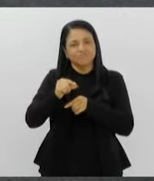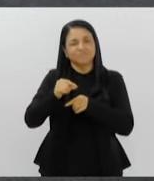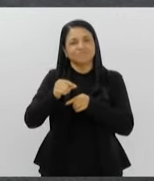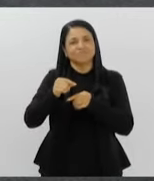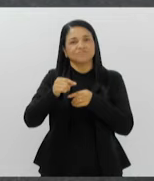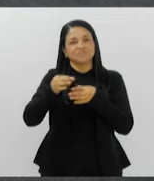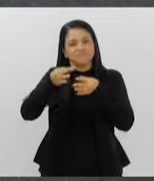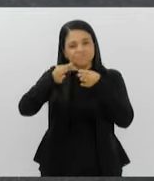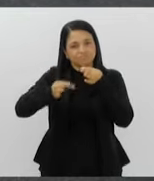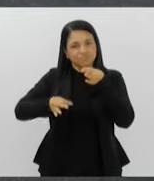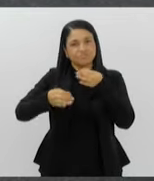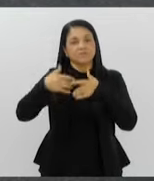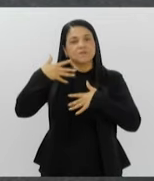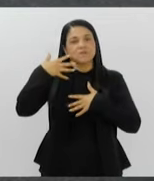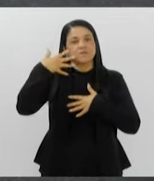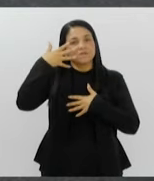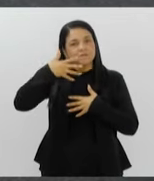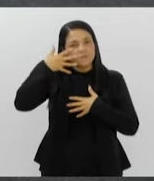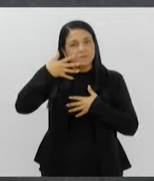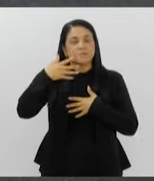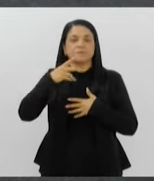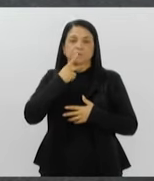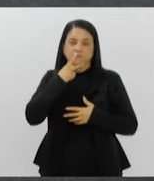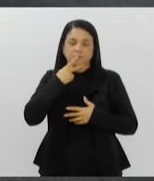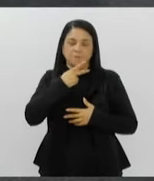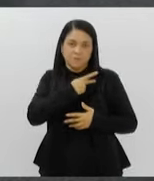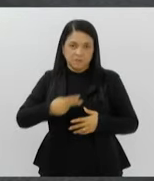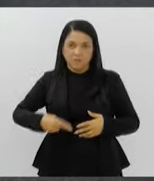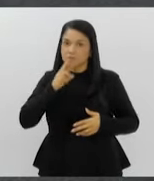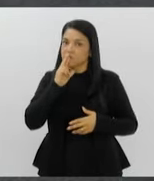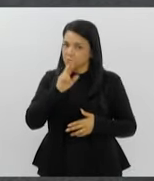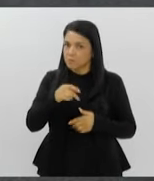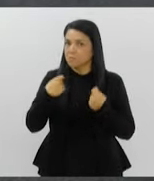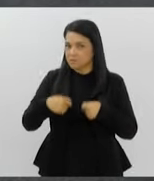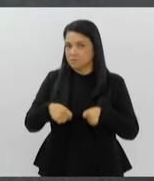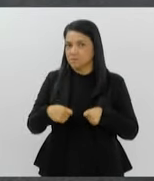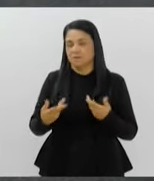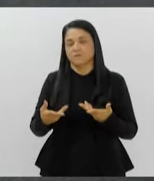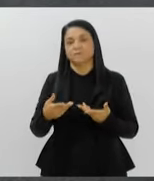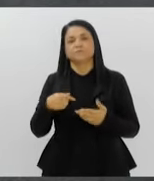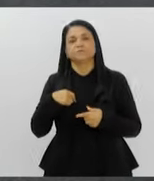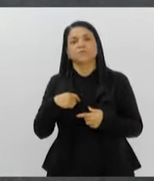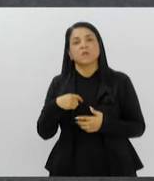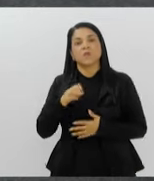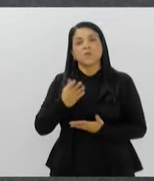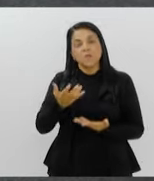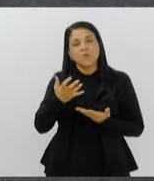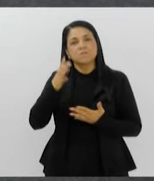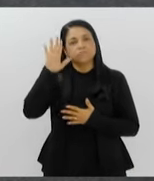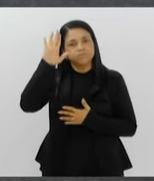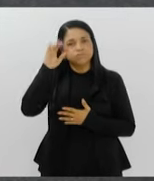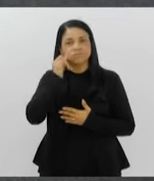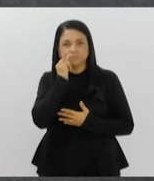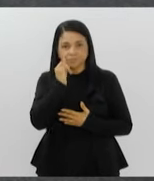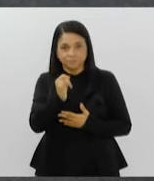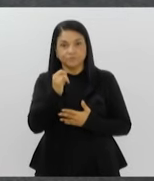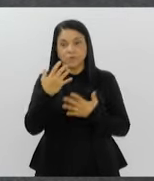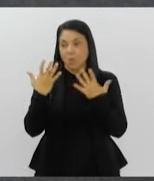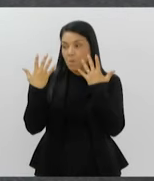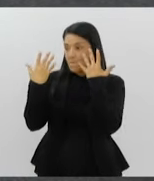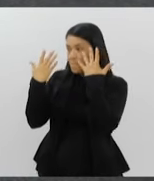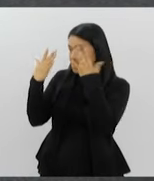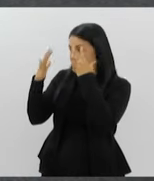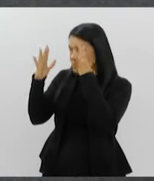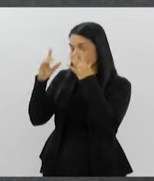longa exposição do próprio presidente e ele tinha que responder. Então, o que, que eu quero declarar isso? Quero dar os parabéns ao